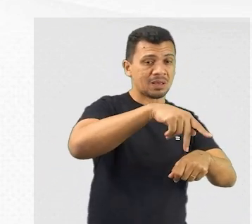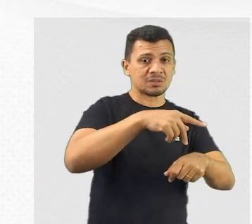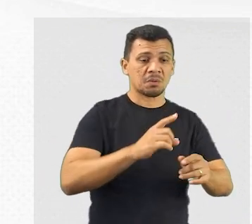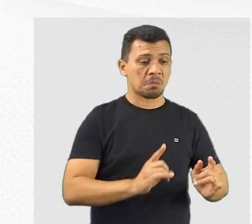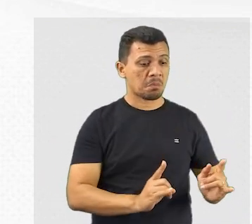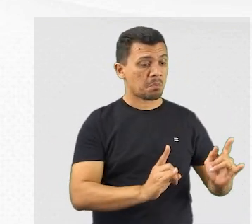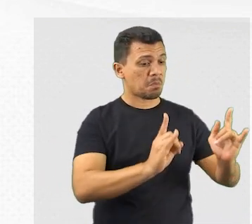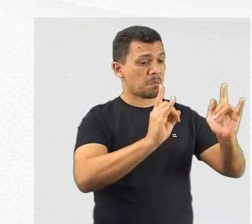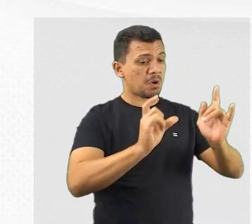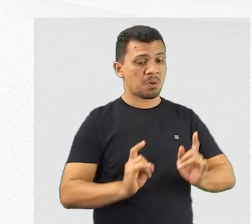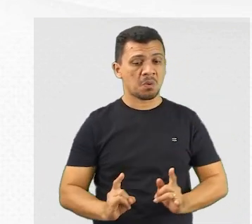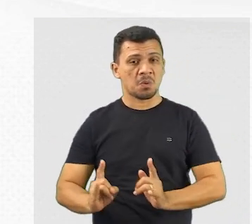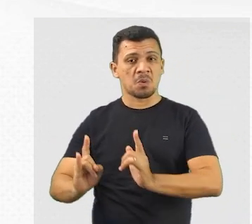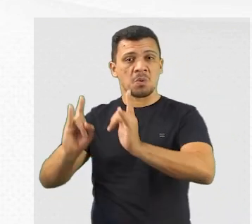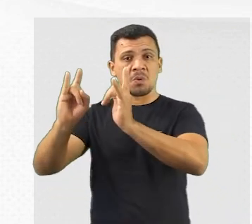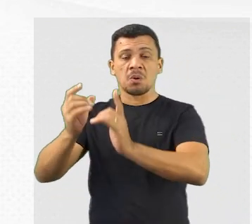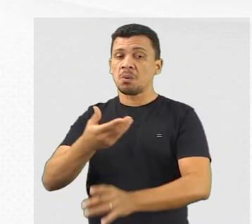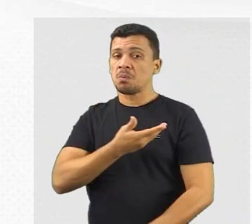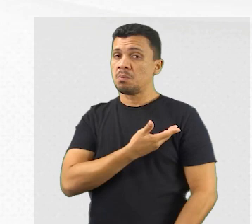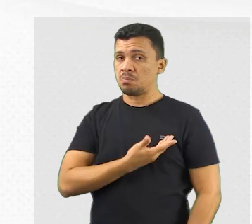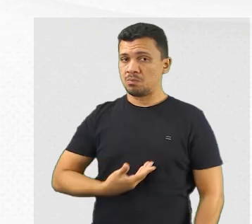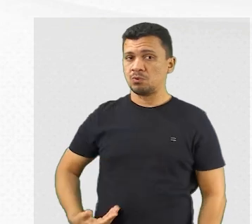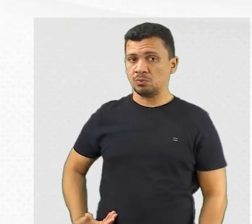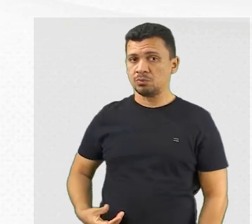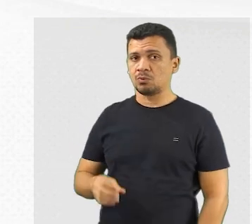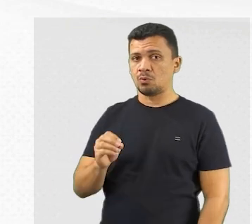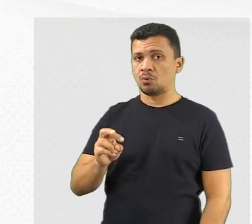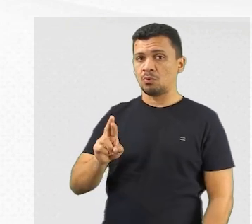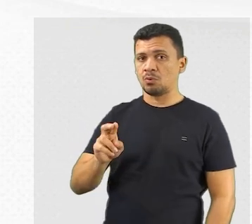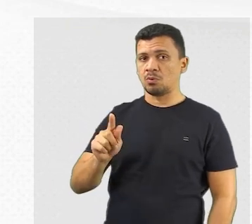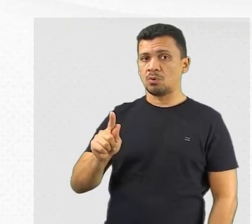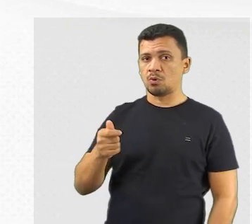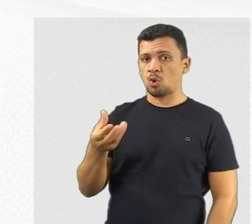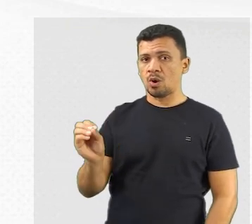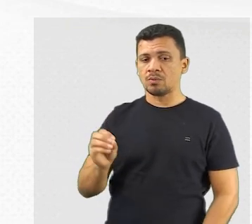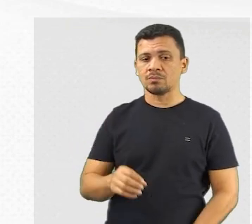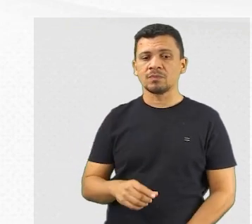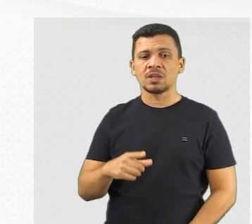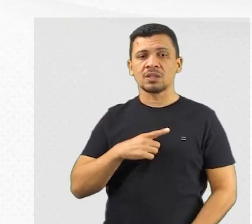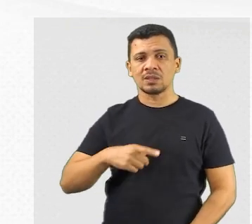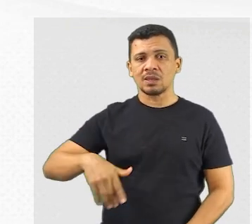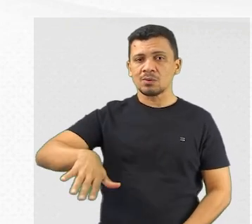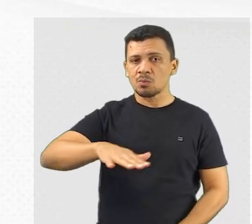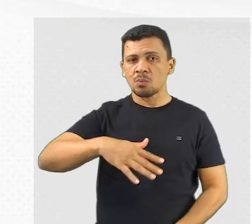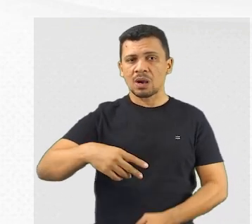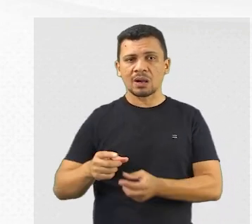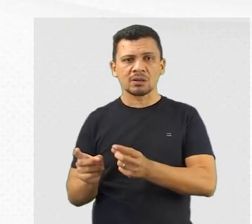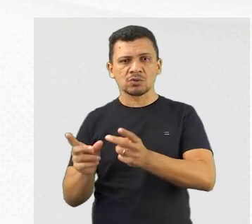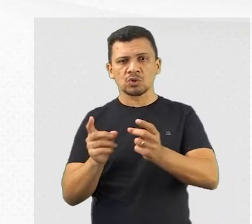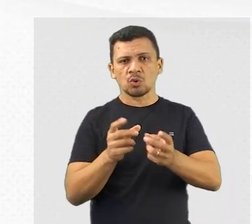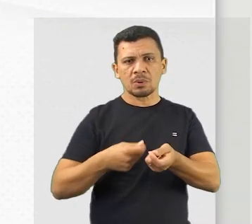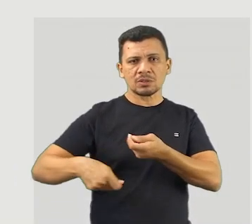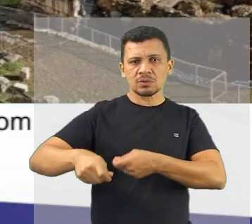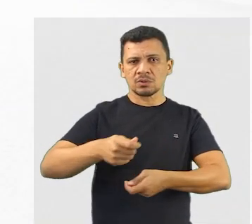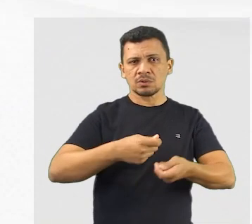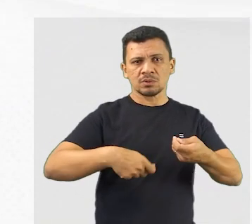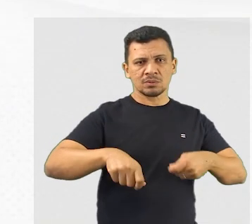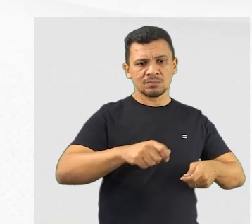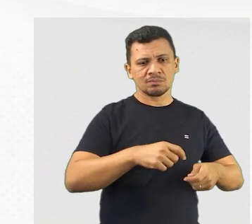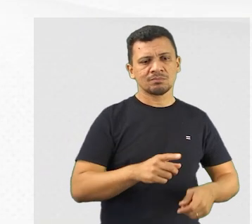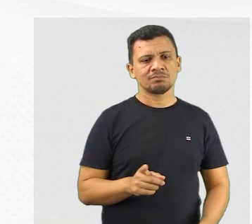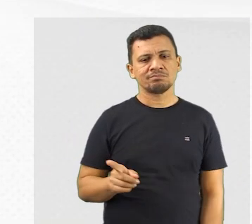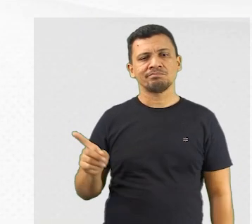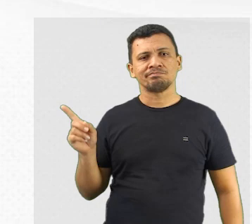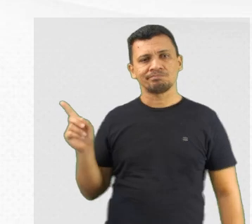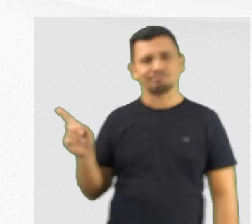dos principais órgãos públicos, onde também funciona nessa praça uma área de comércio e de troca de favores. Olha como